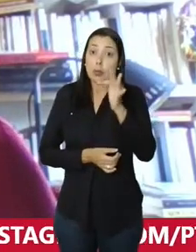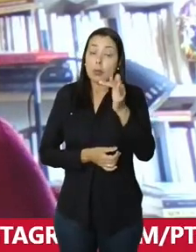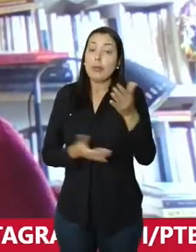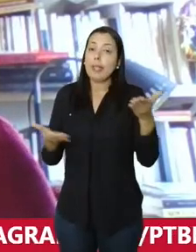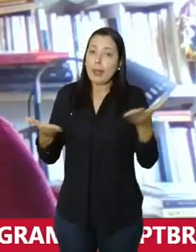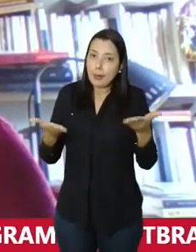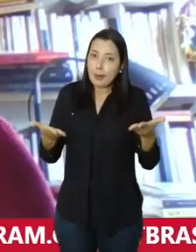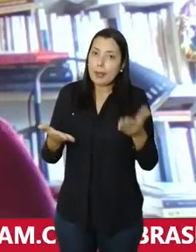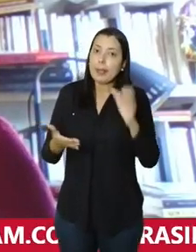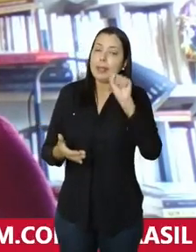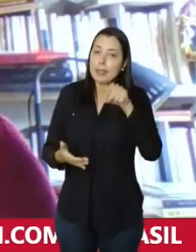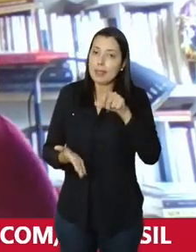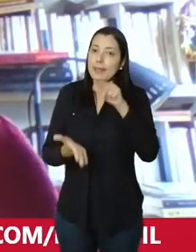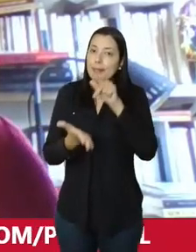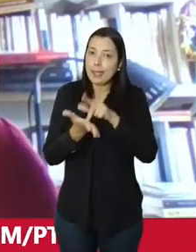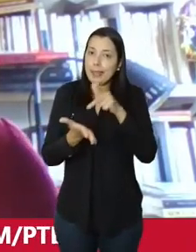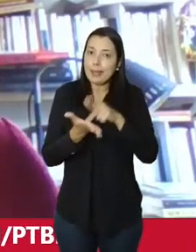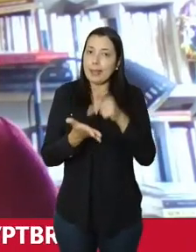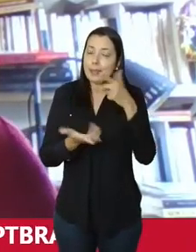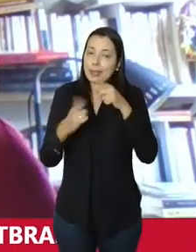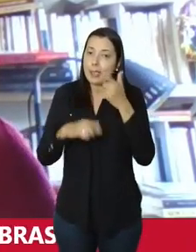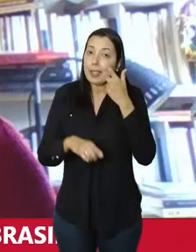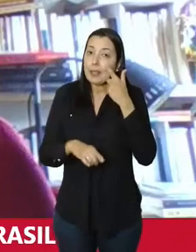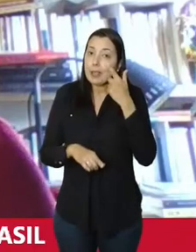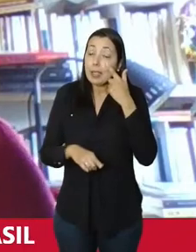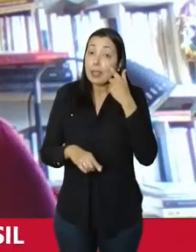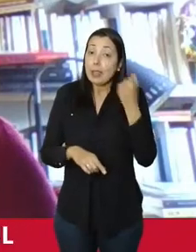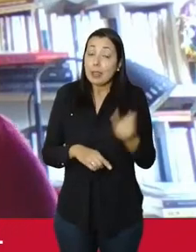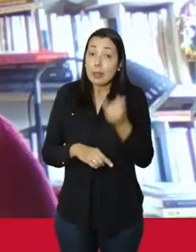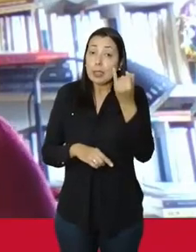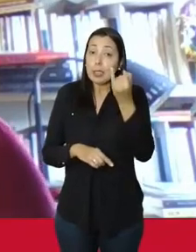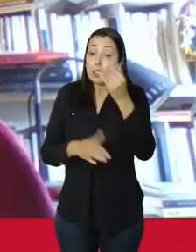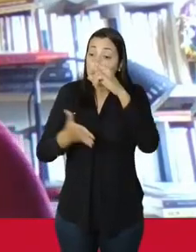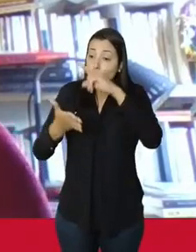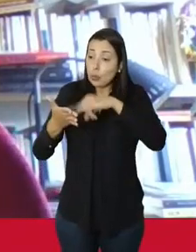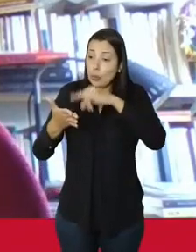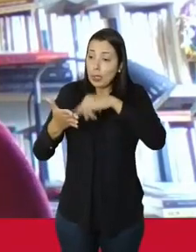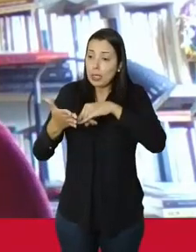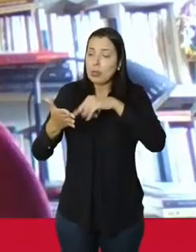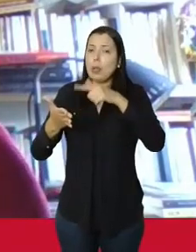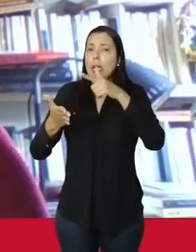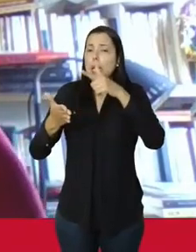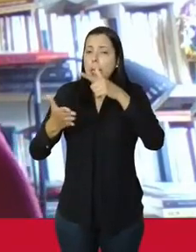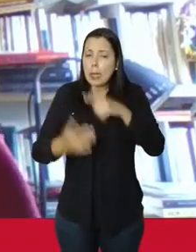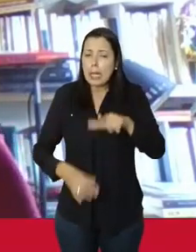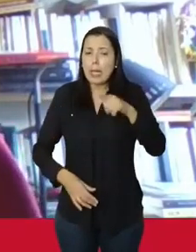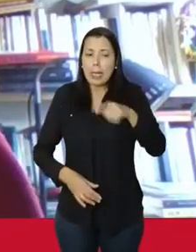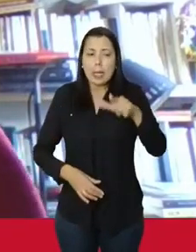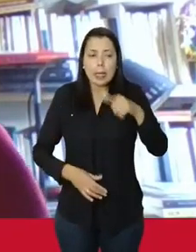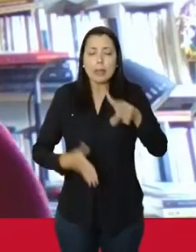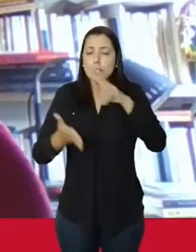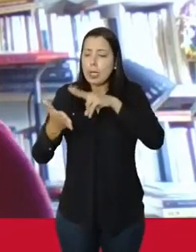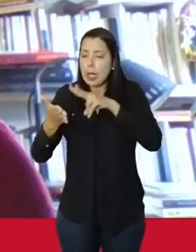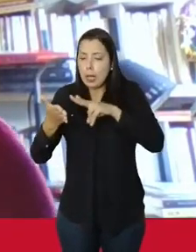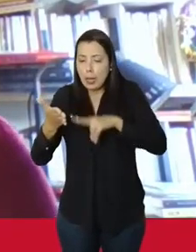vendo. É importante que esse documento seja lido e relido, sempre.